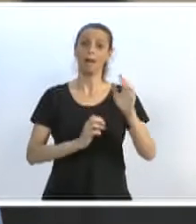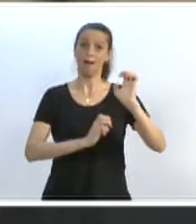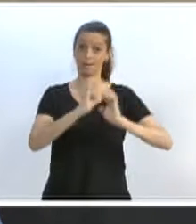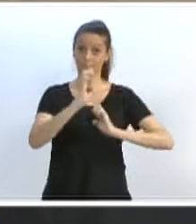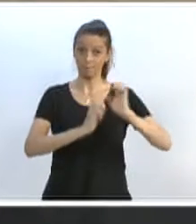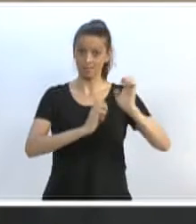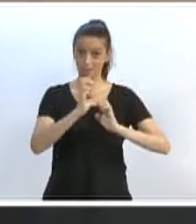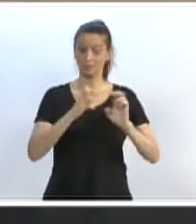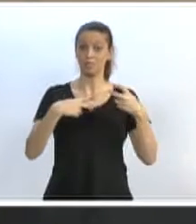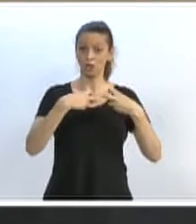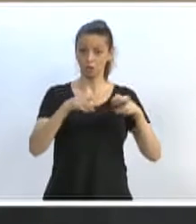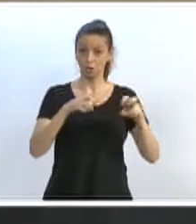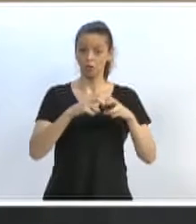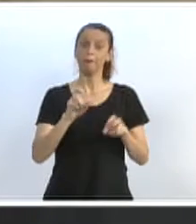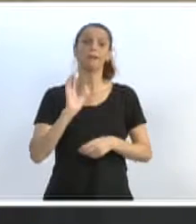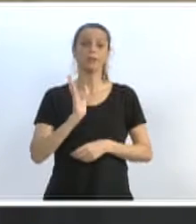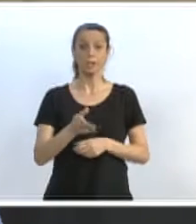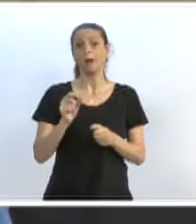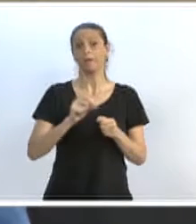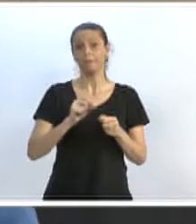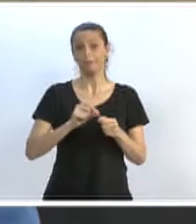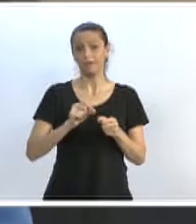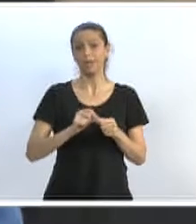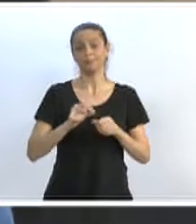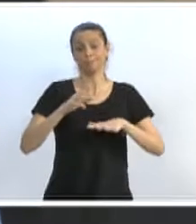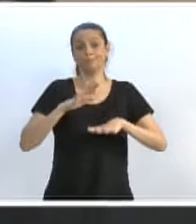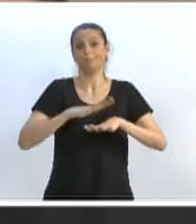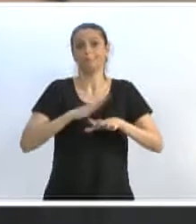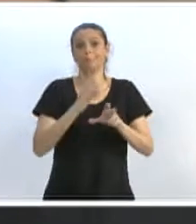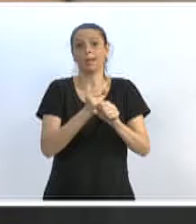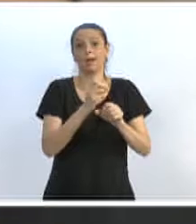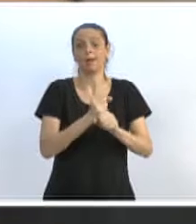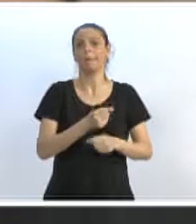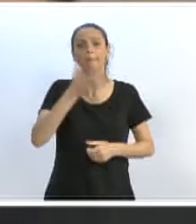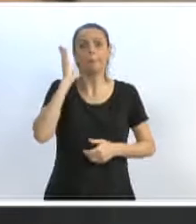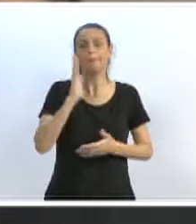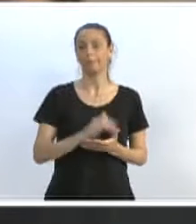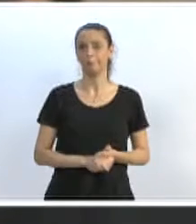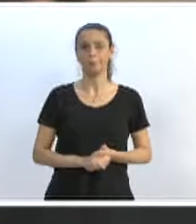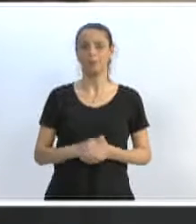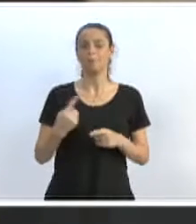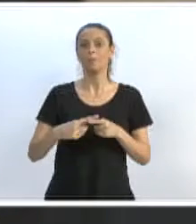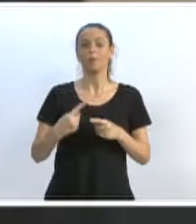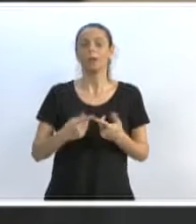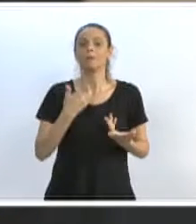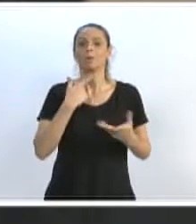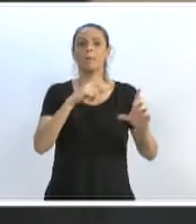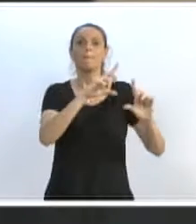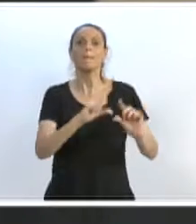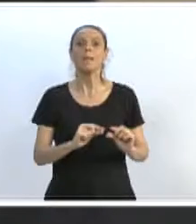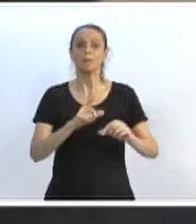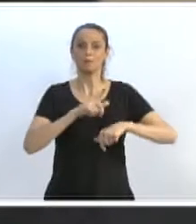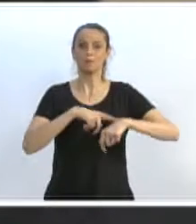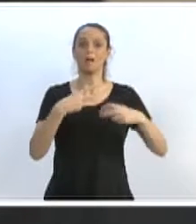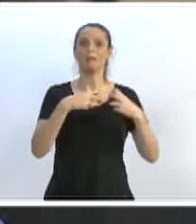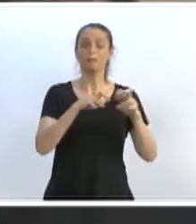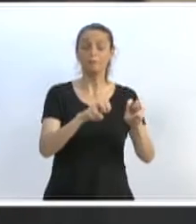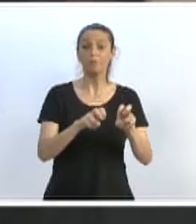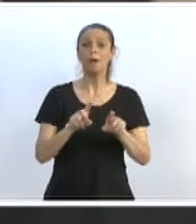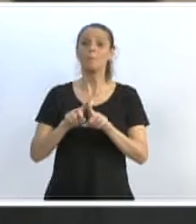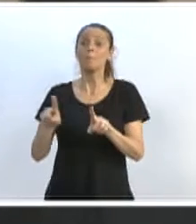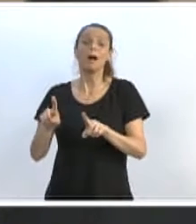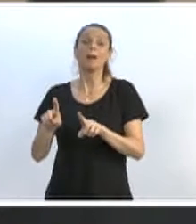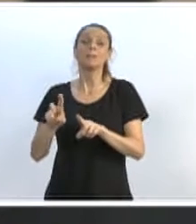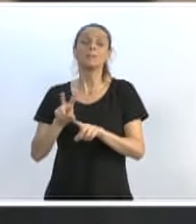enxugar as linhas para me preocupar, porque isso vai, no custo-benefício, vai fazer com que obviamente, matematicamente, eu não precise